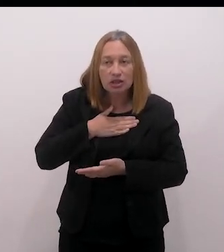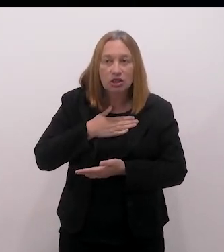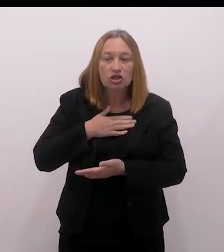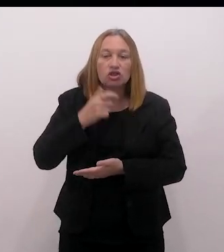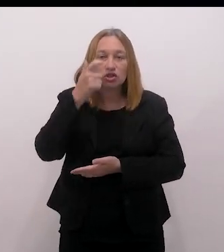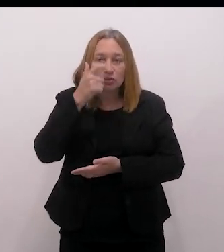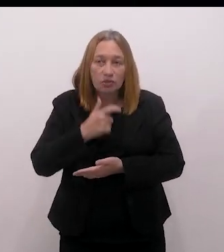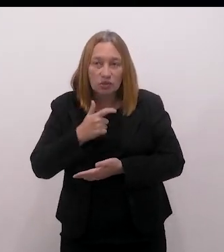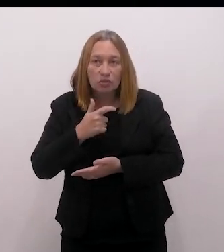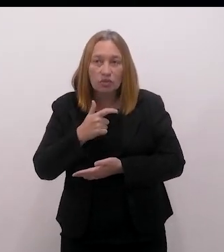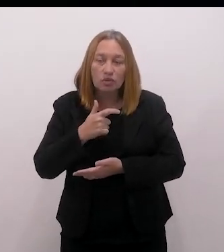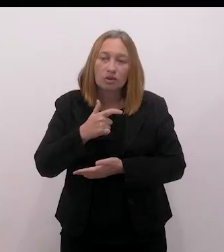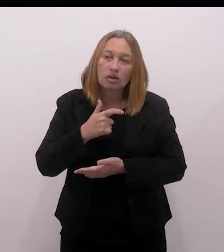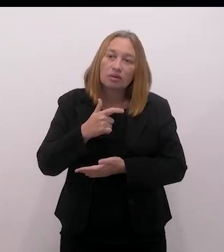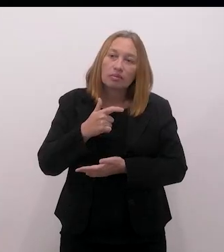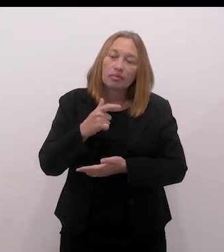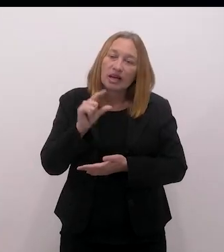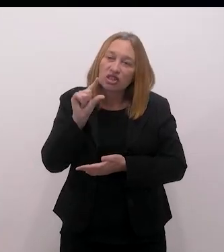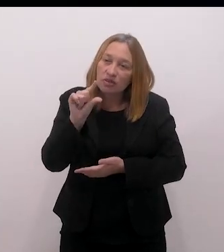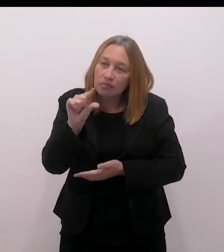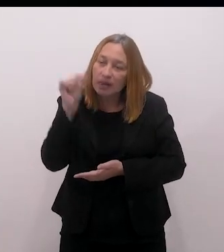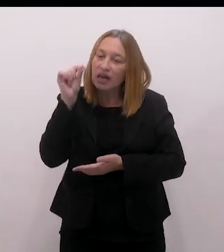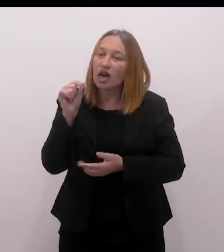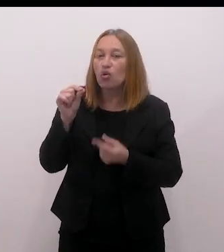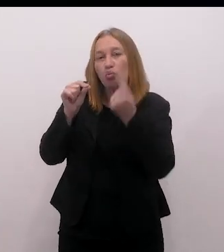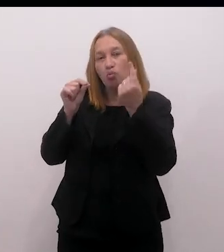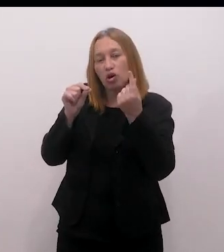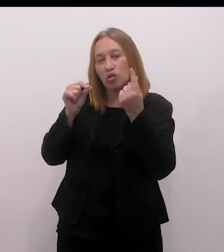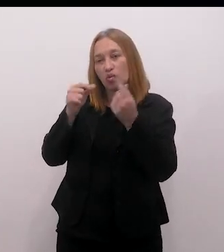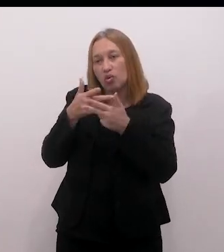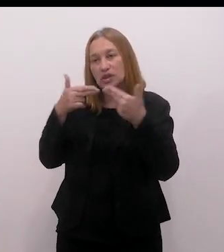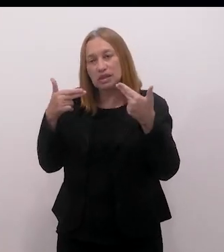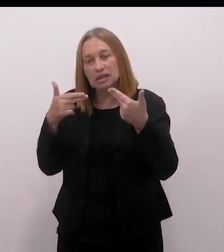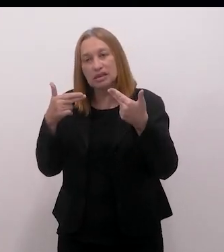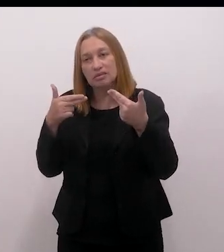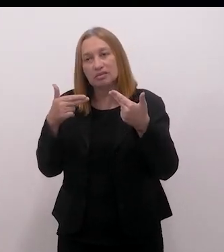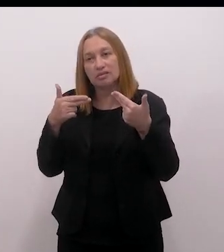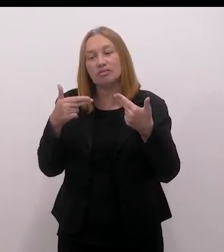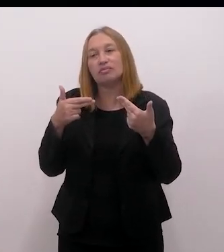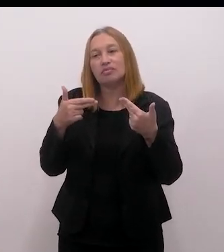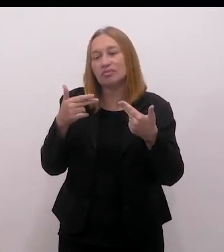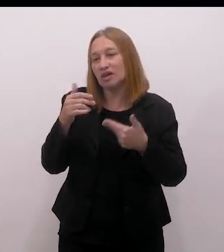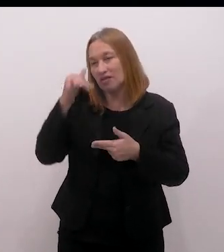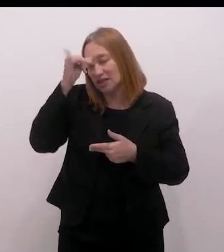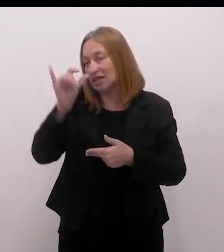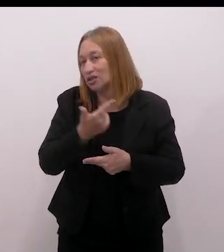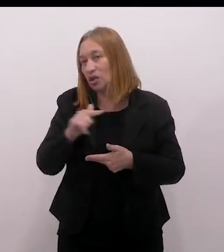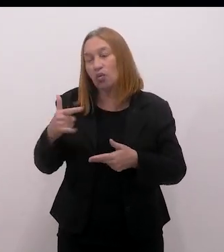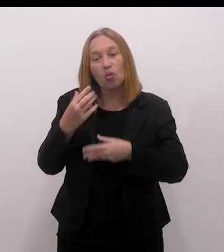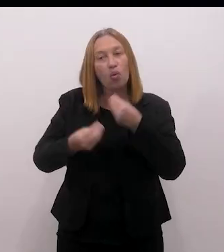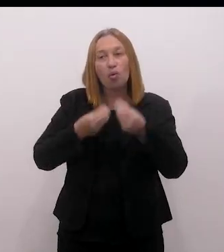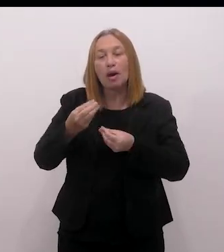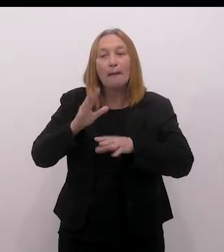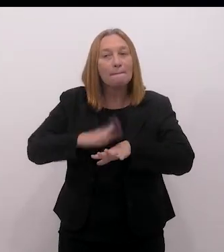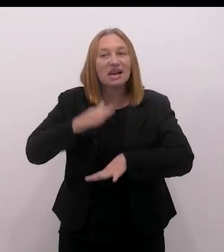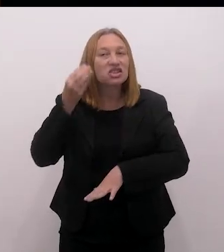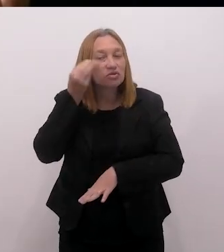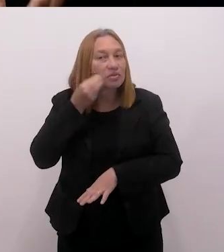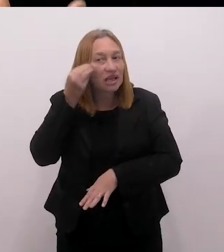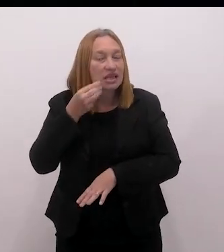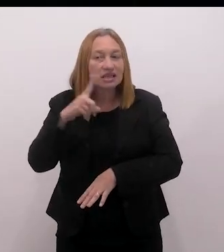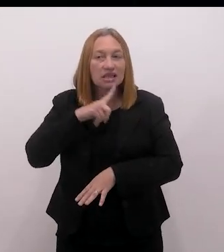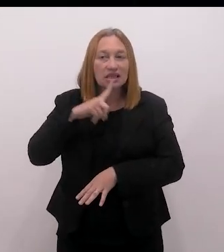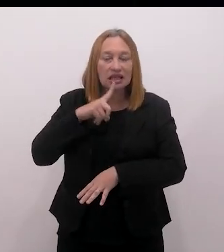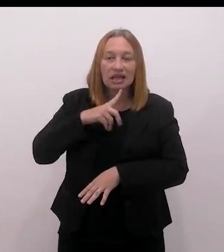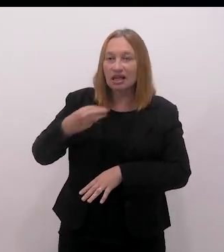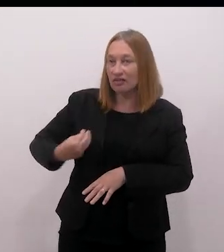de pessoa para tirar uma sementinha dali, né? Isso aí é inevitável, eu acho. Acho que quanto mais experiência você